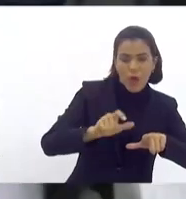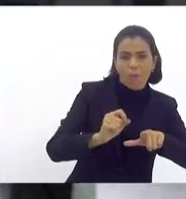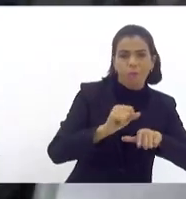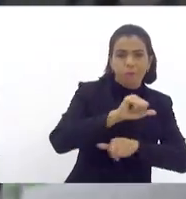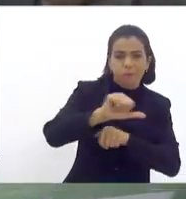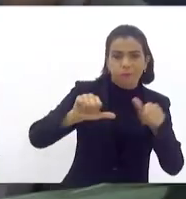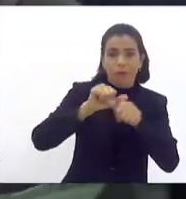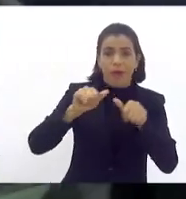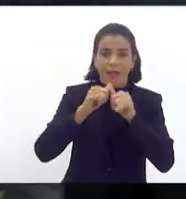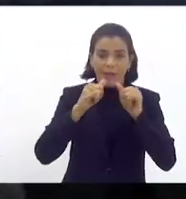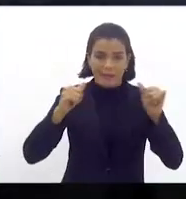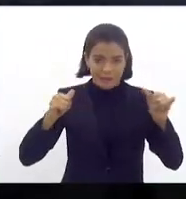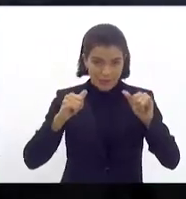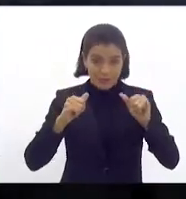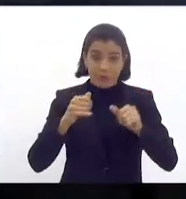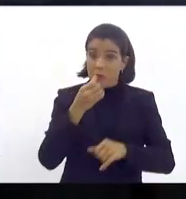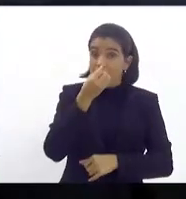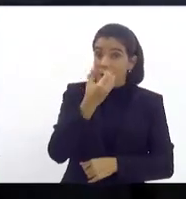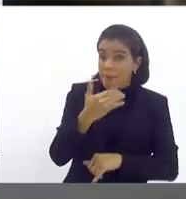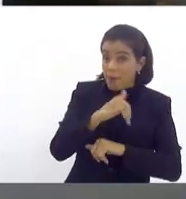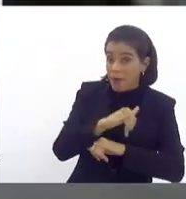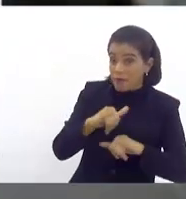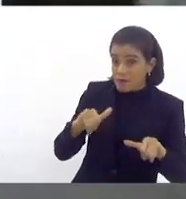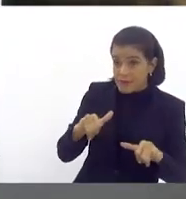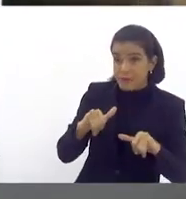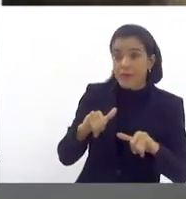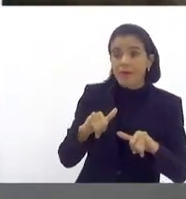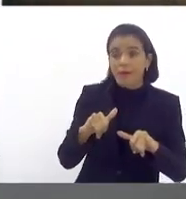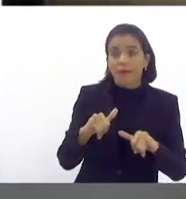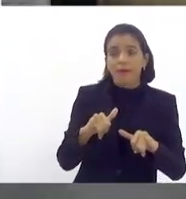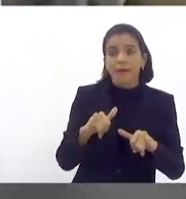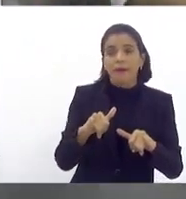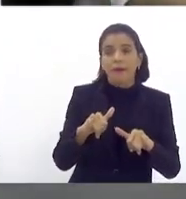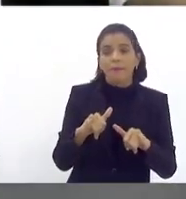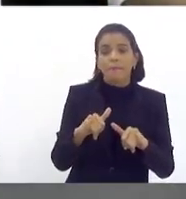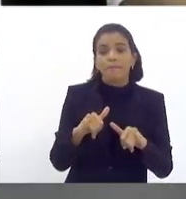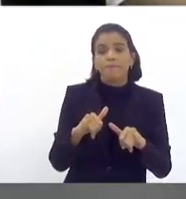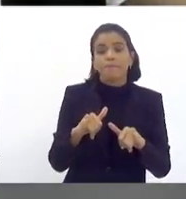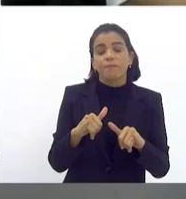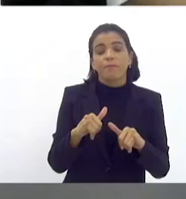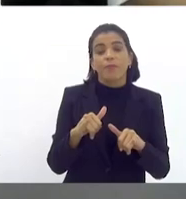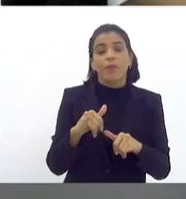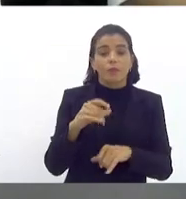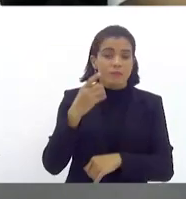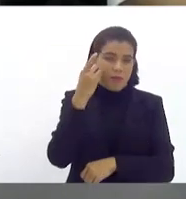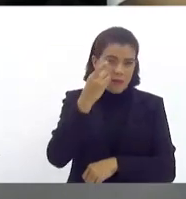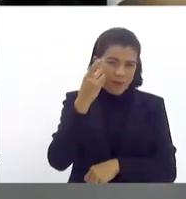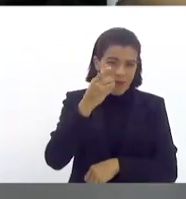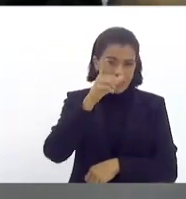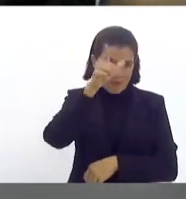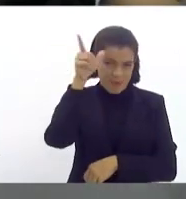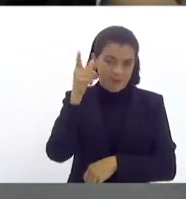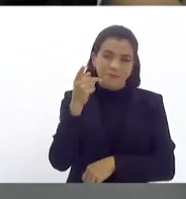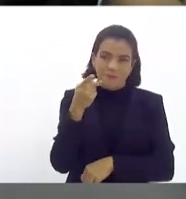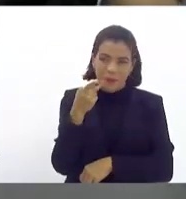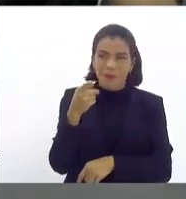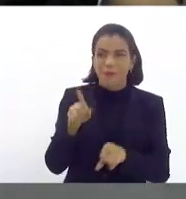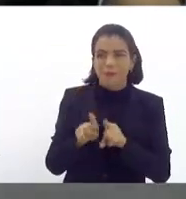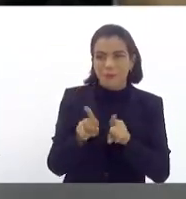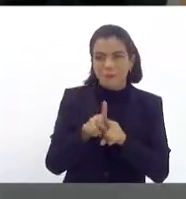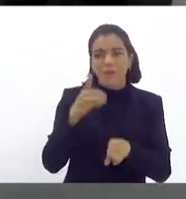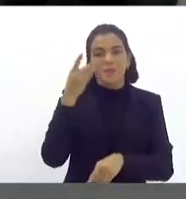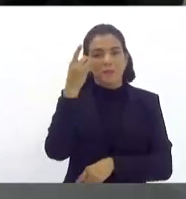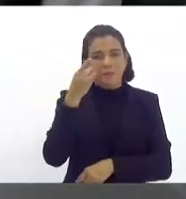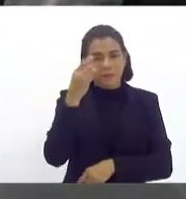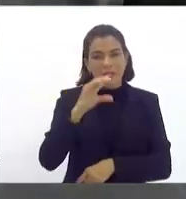é bom que se diga, só aqui para constar aqui, deputado Luiz Paulo e todos os demais, deputada